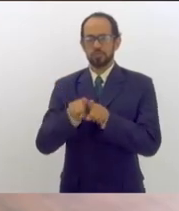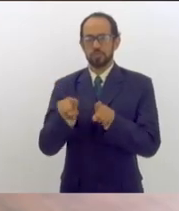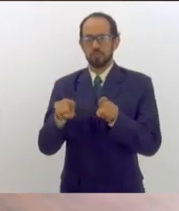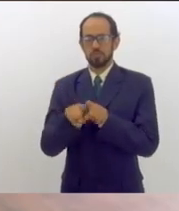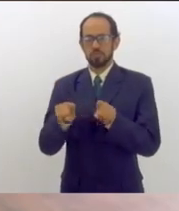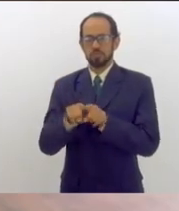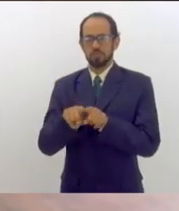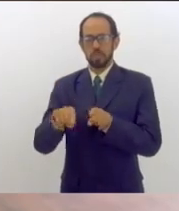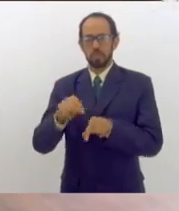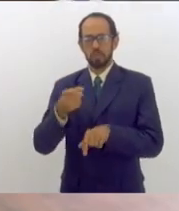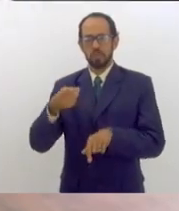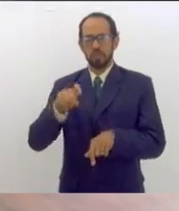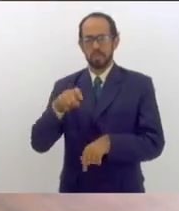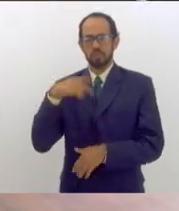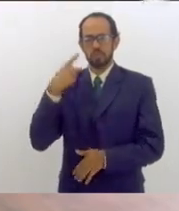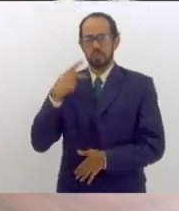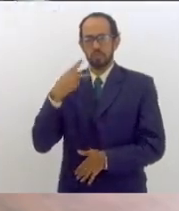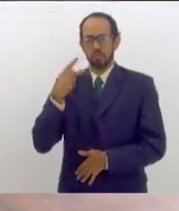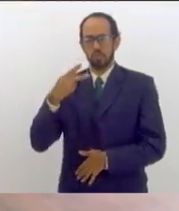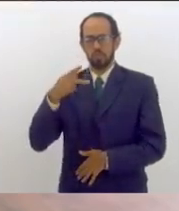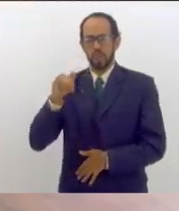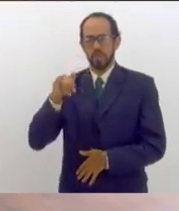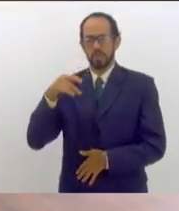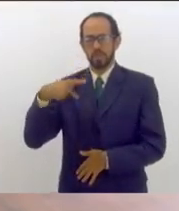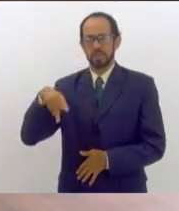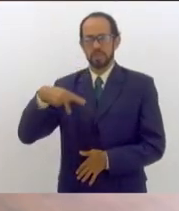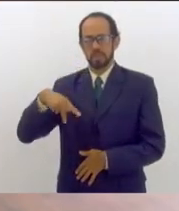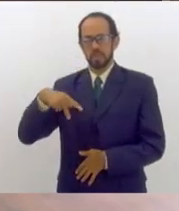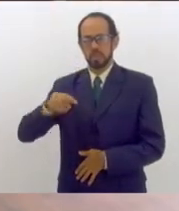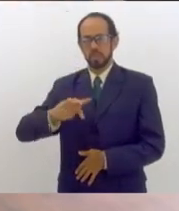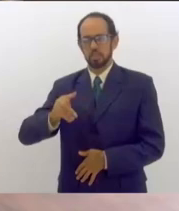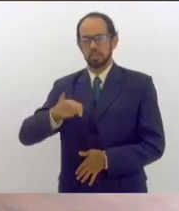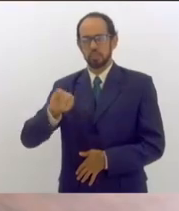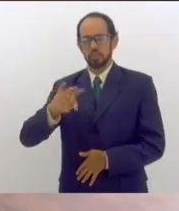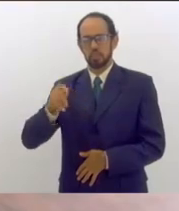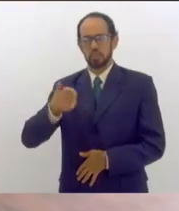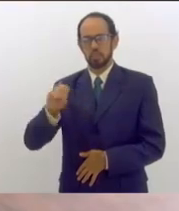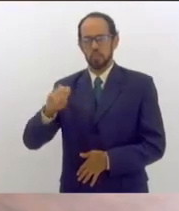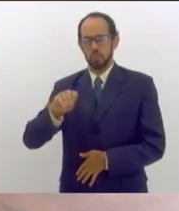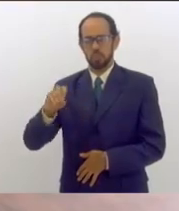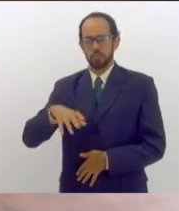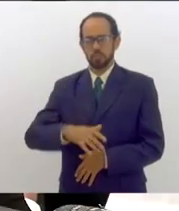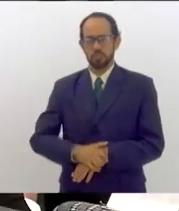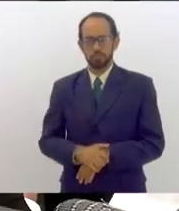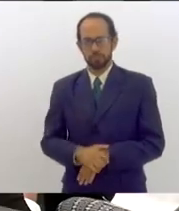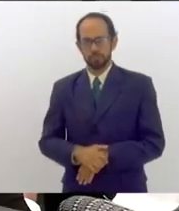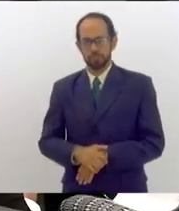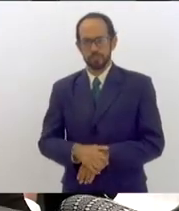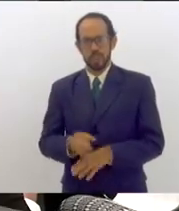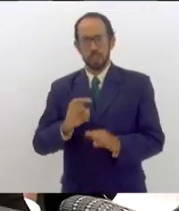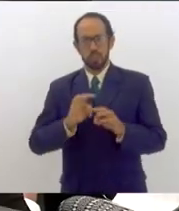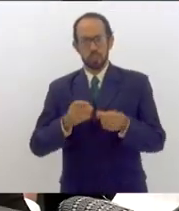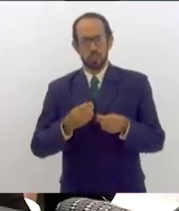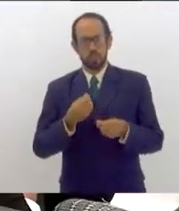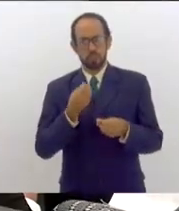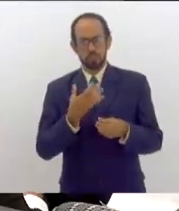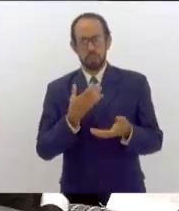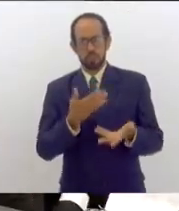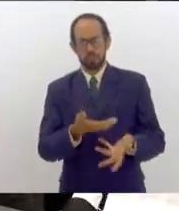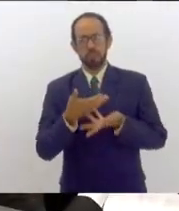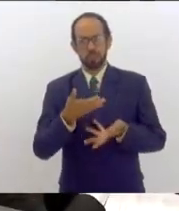do ex-vereador também o pai dele Chiquinho grandão aqui muito bem vindo amigo sejam ambos muito